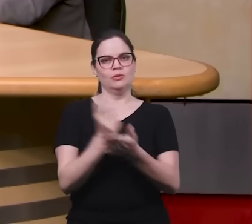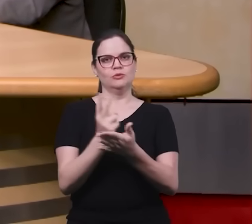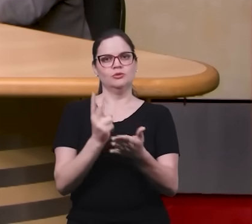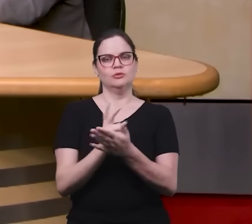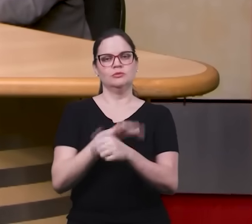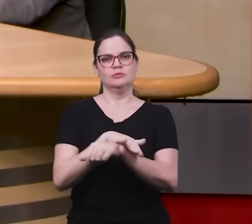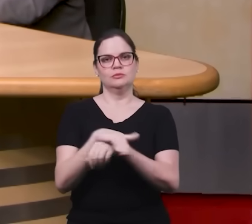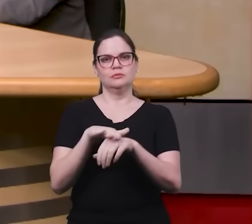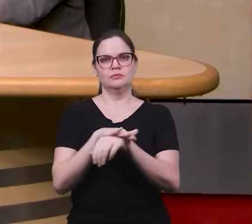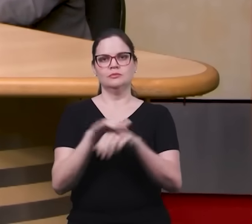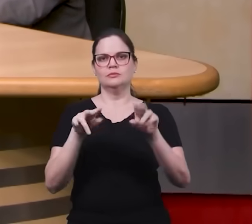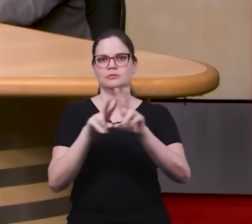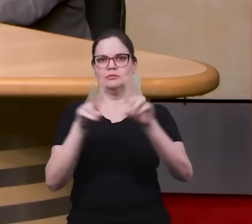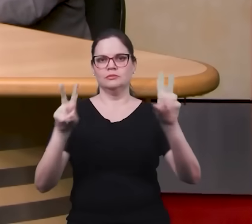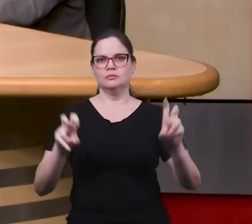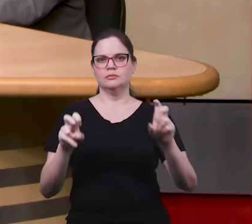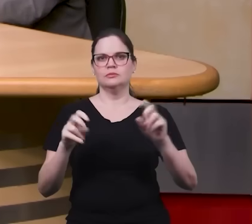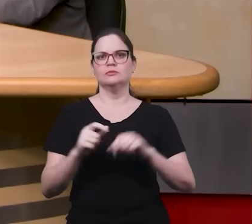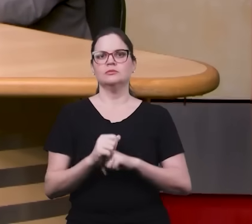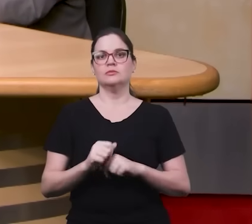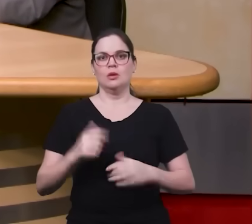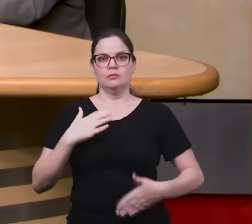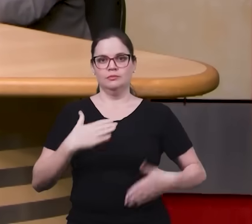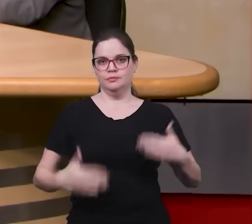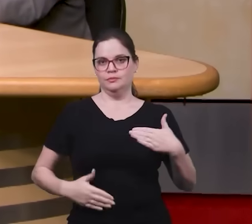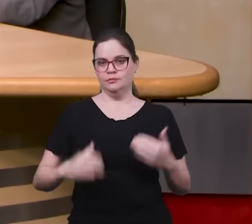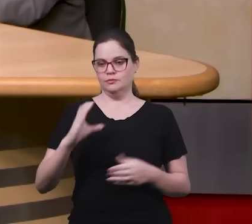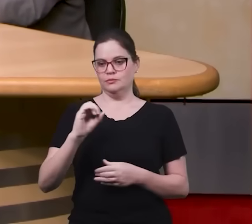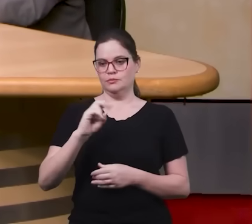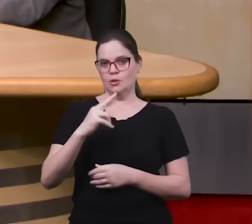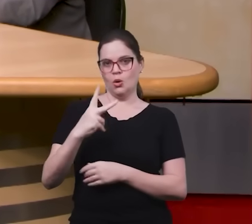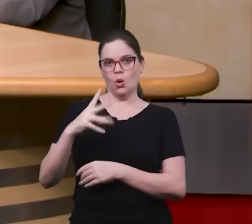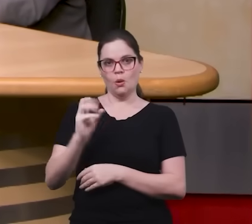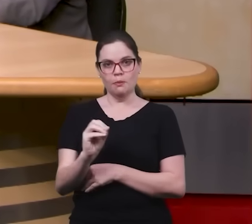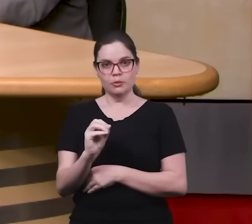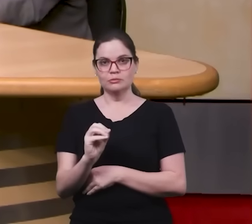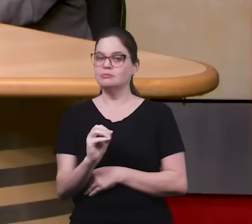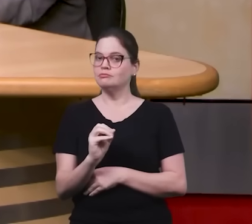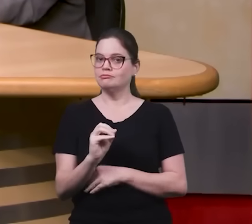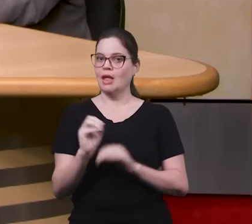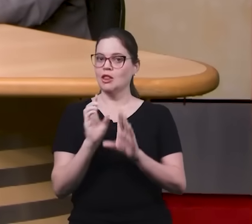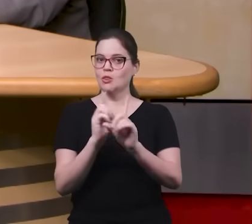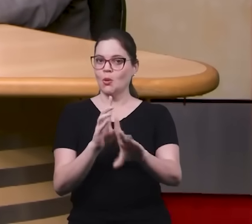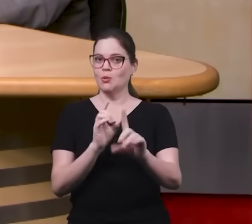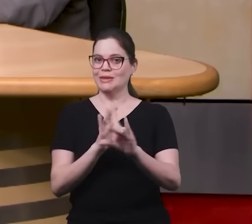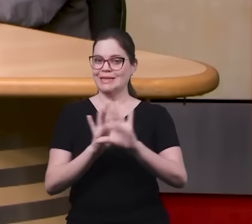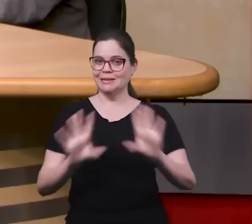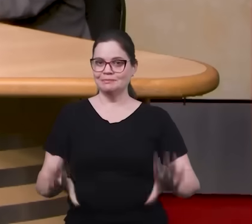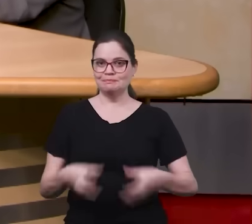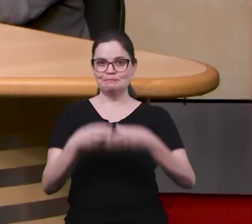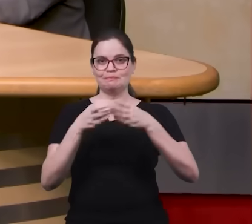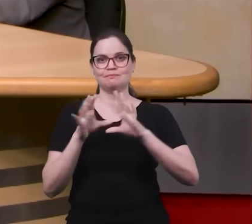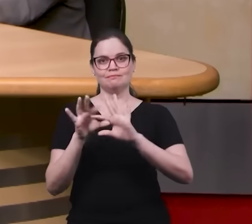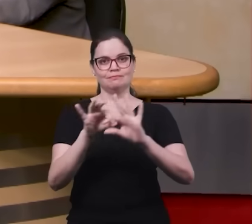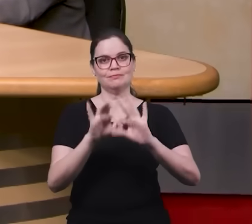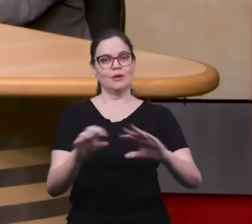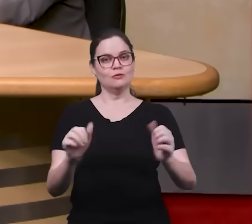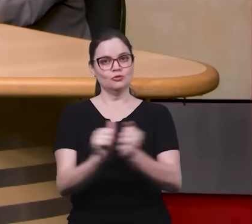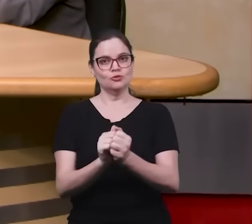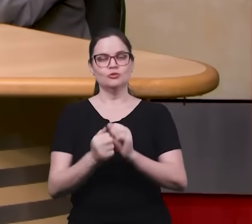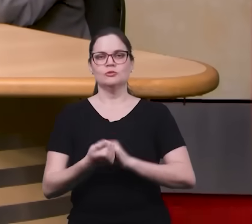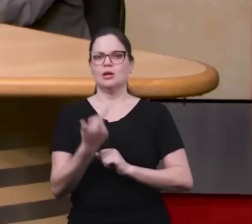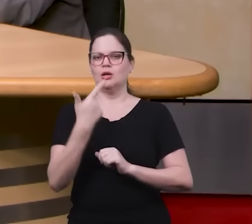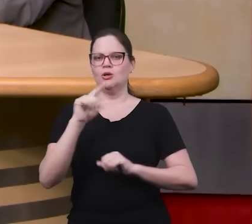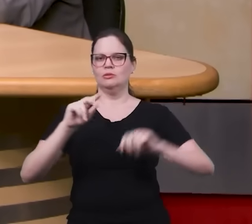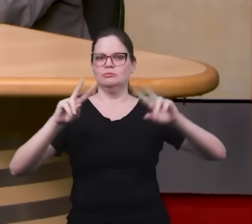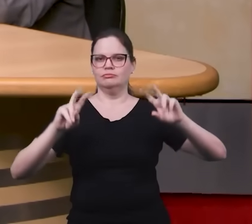falando, nos próximos programas nós vamos falar sobre o corpo, mostrar essa integração da igreja como corpo,